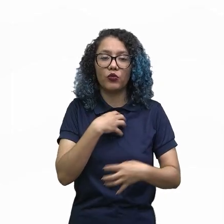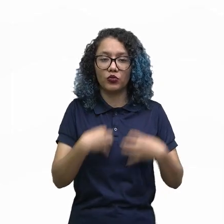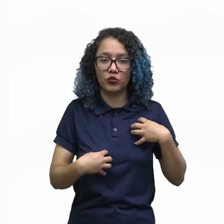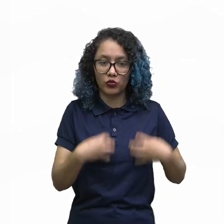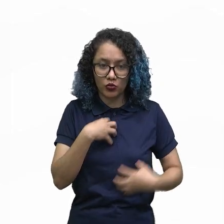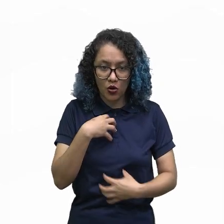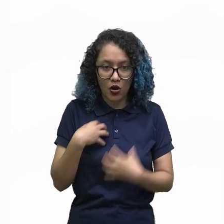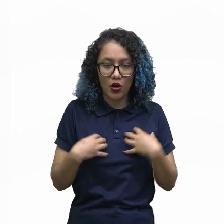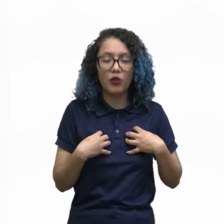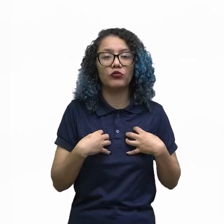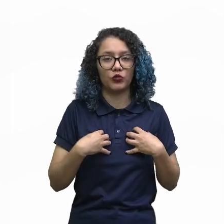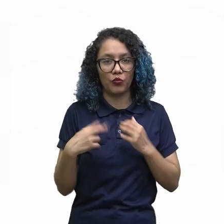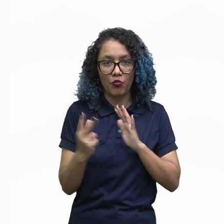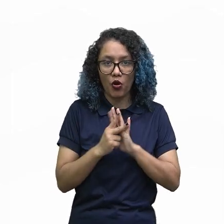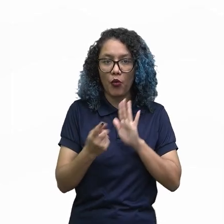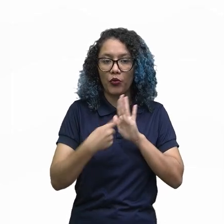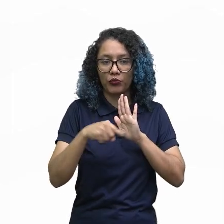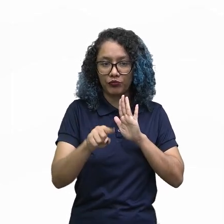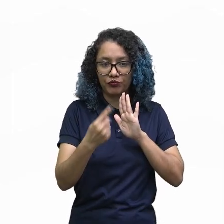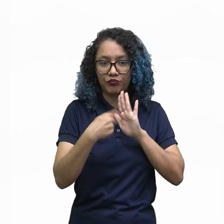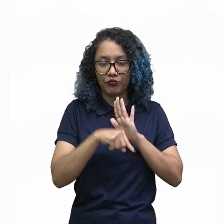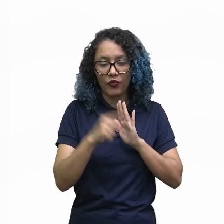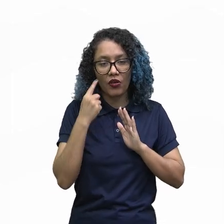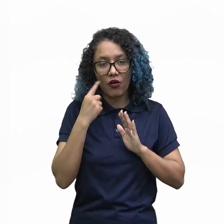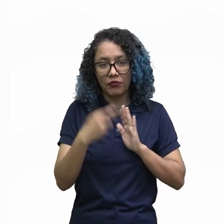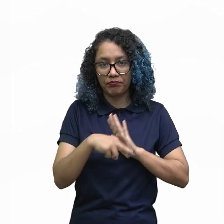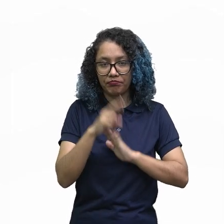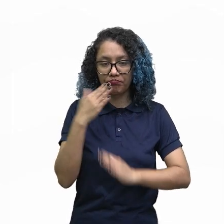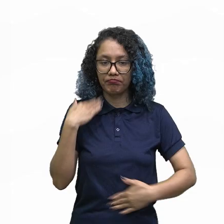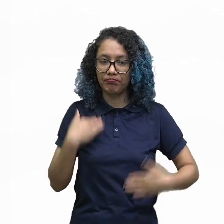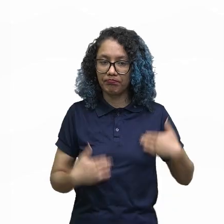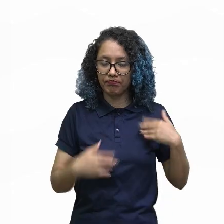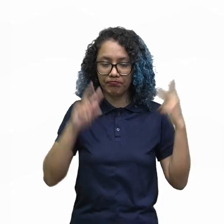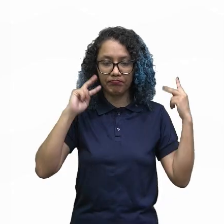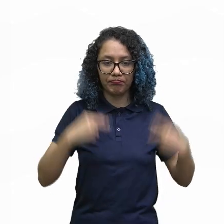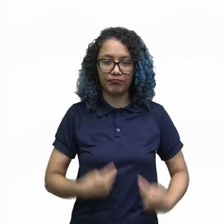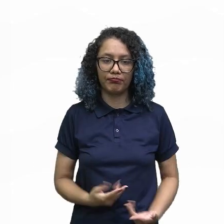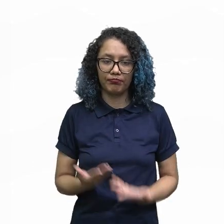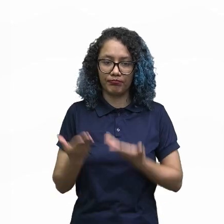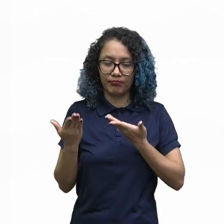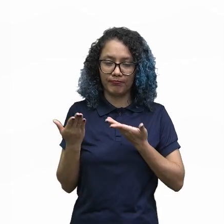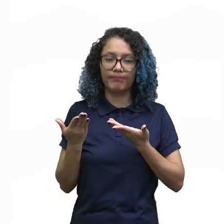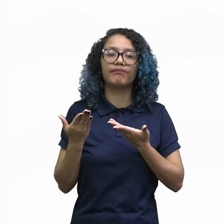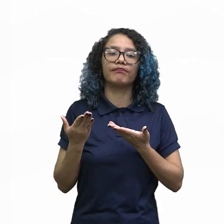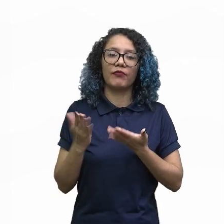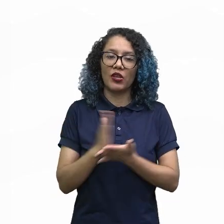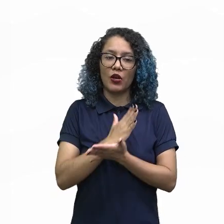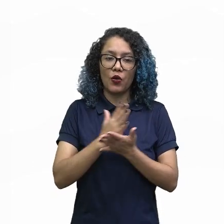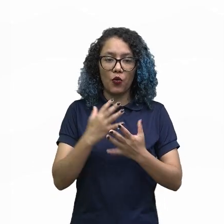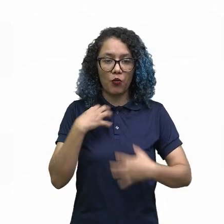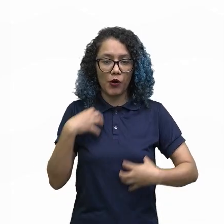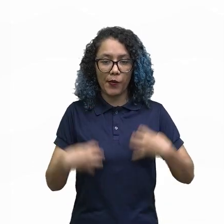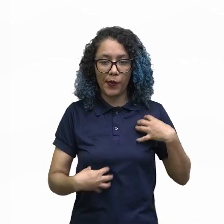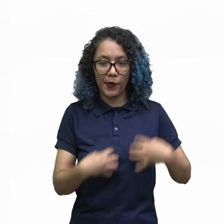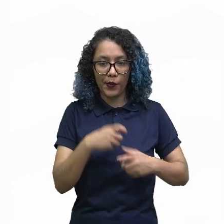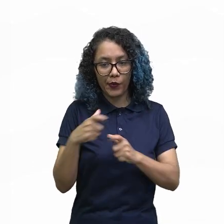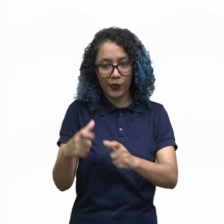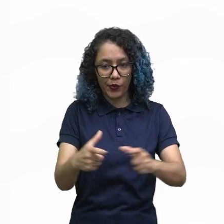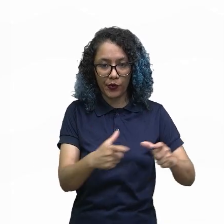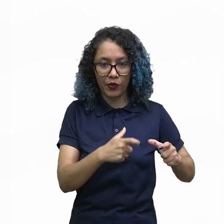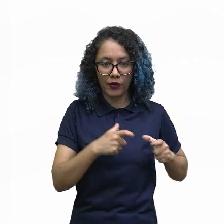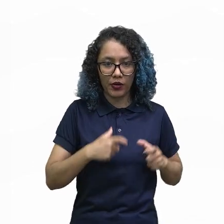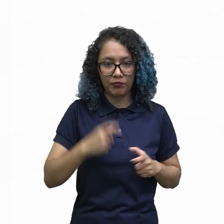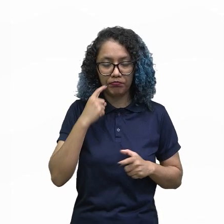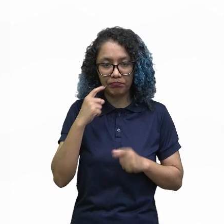aí a representação do corpo humano, e aí nesse corpo a gente observa ali alguns pontos, né, que estão em